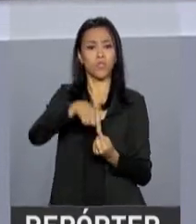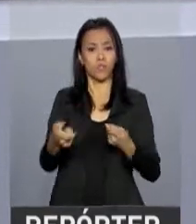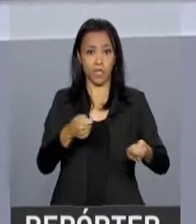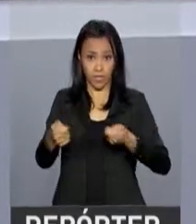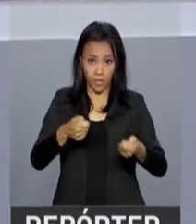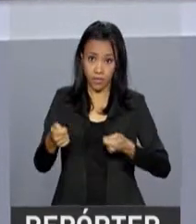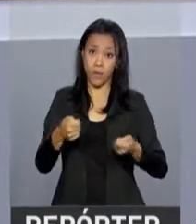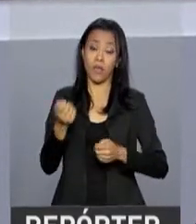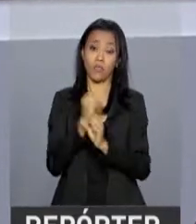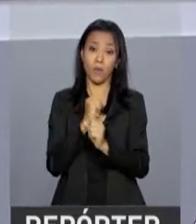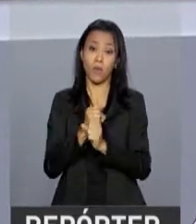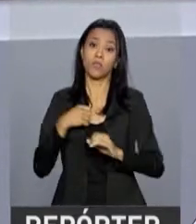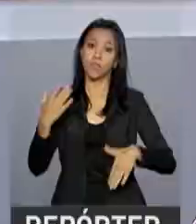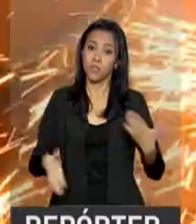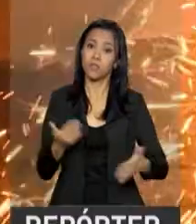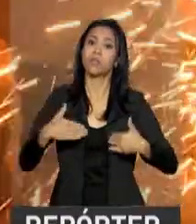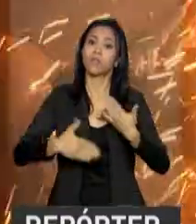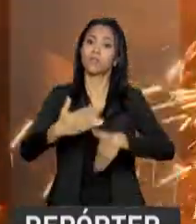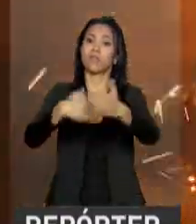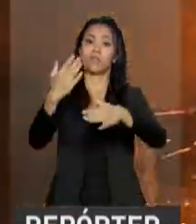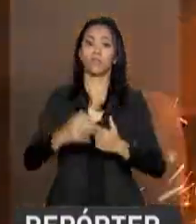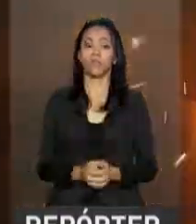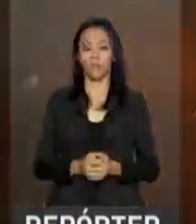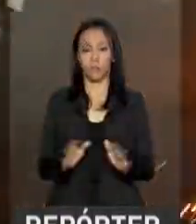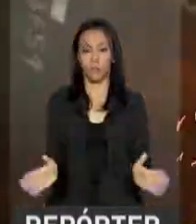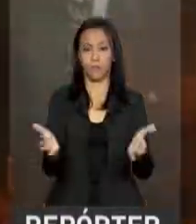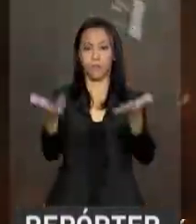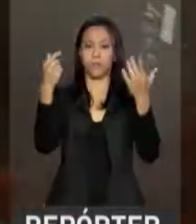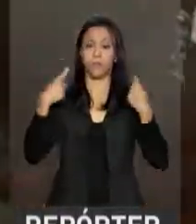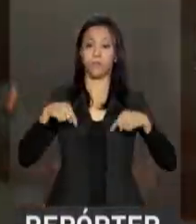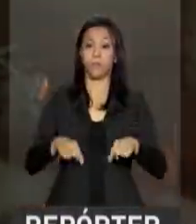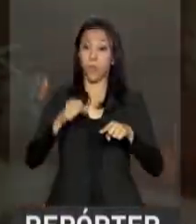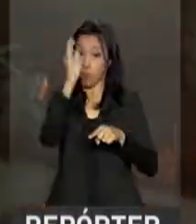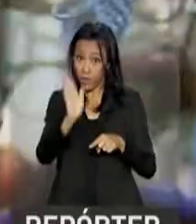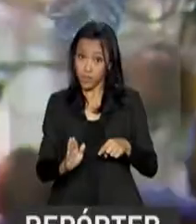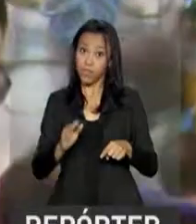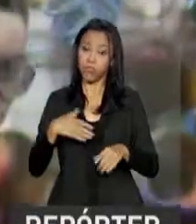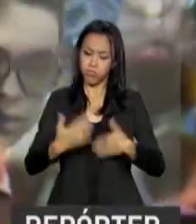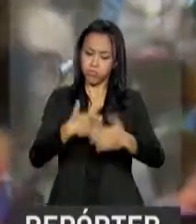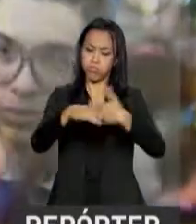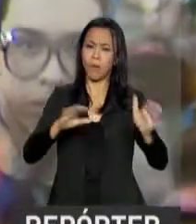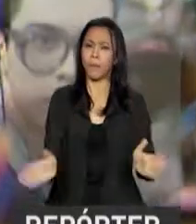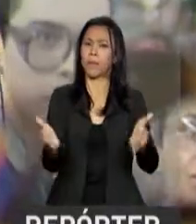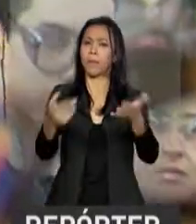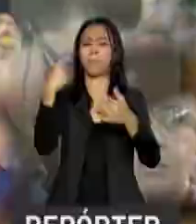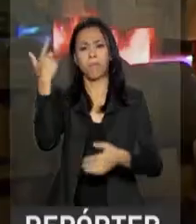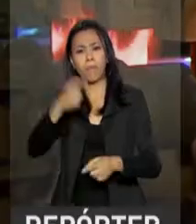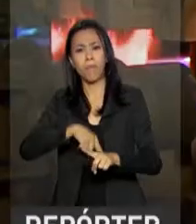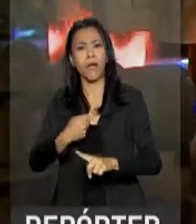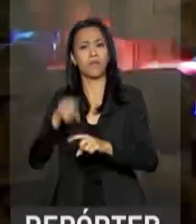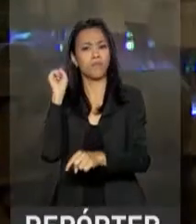desenvolvimento econômico para o brasil crescer de forma sustentável gerando mais emprego e mais renda